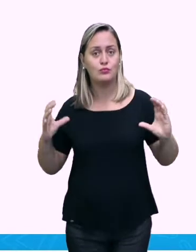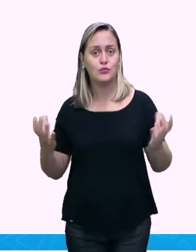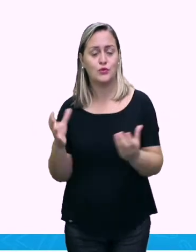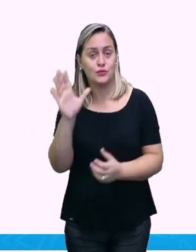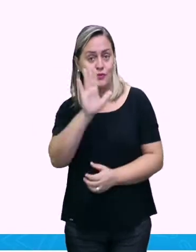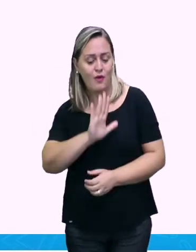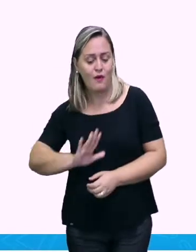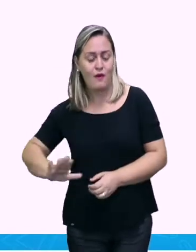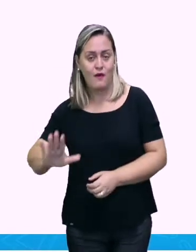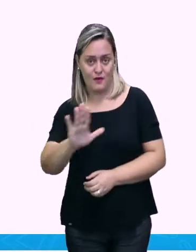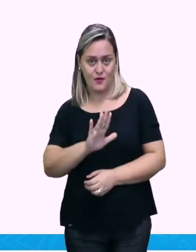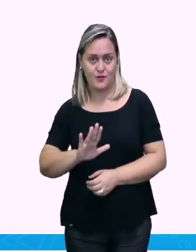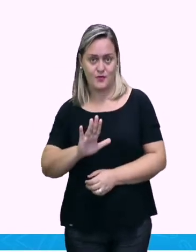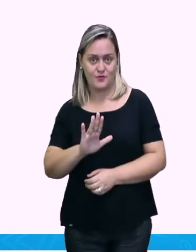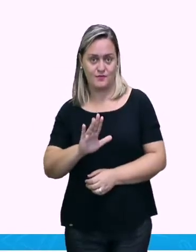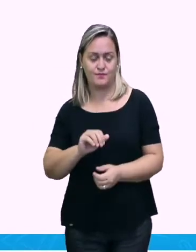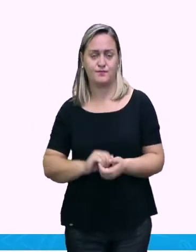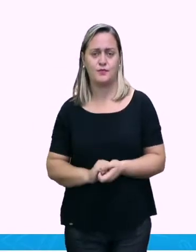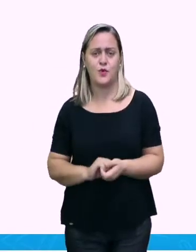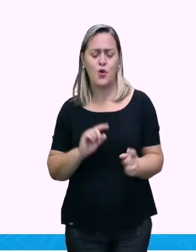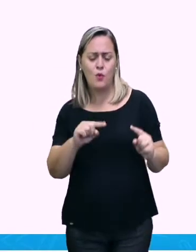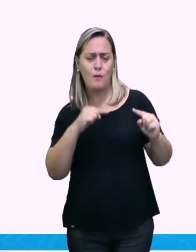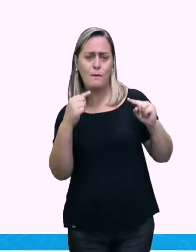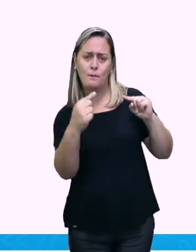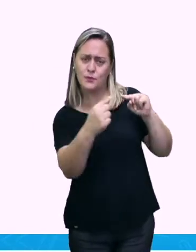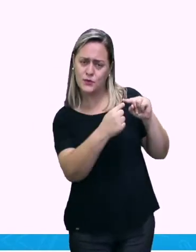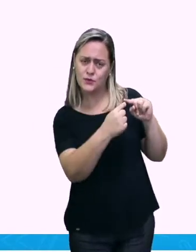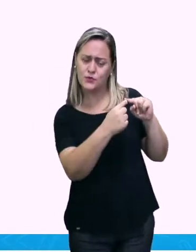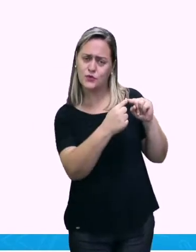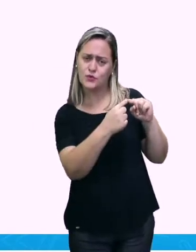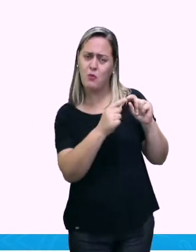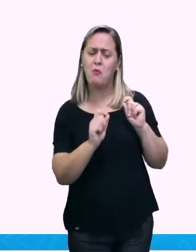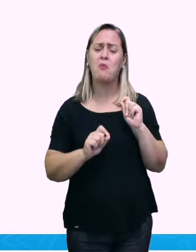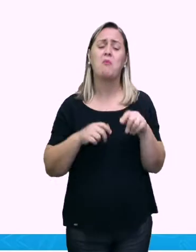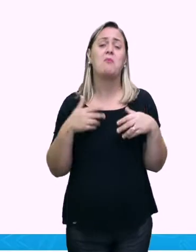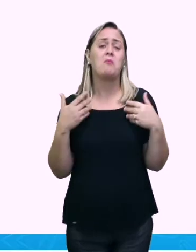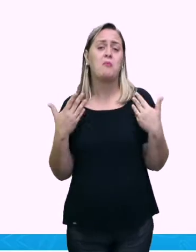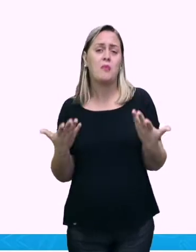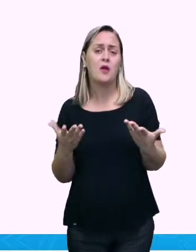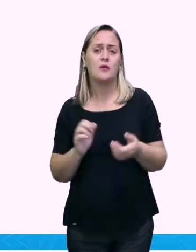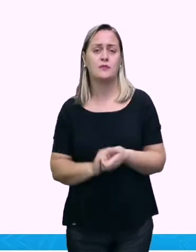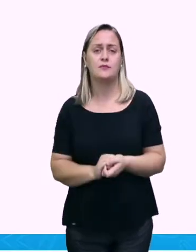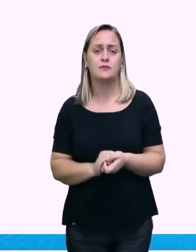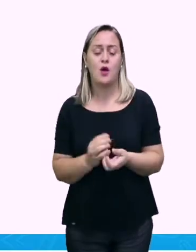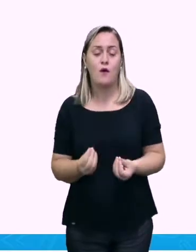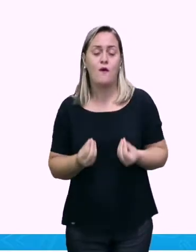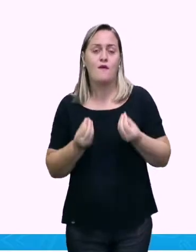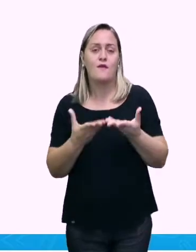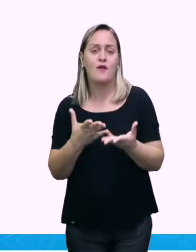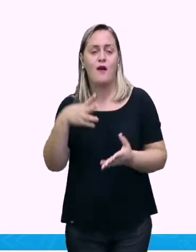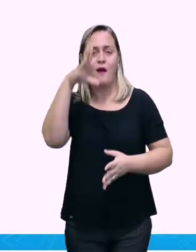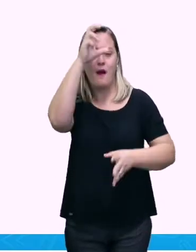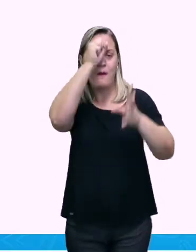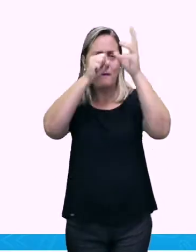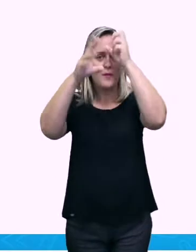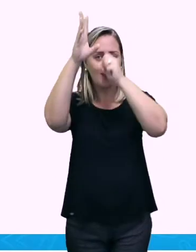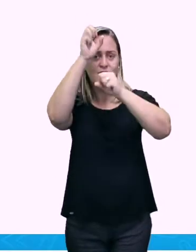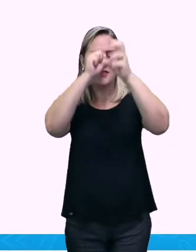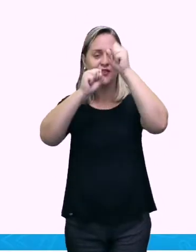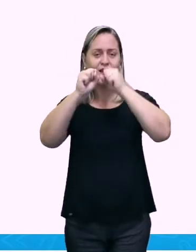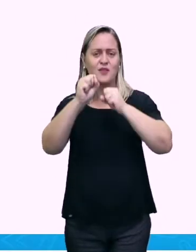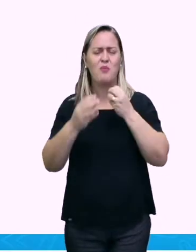regional. E o objetivo geral é proporcionar o aprendizado de forma